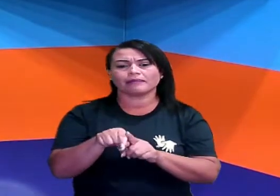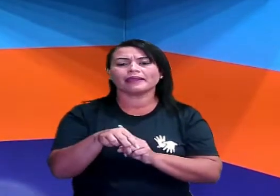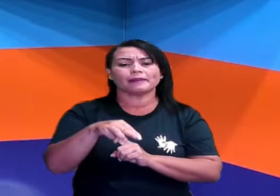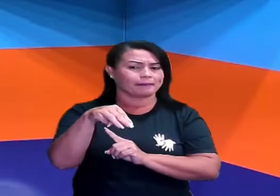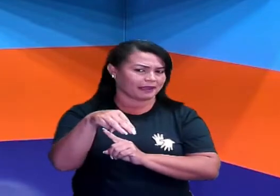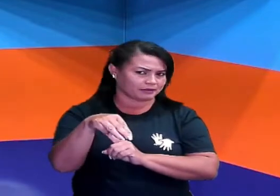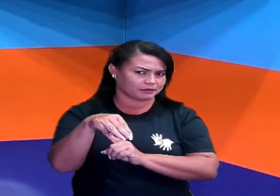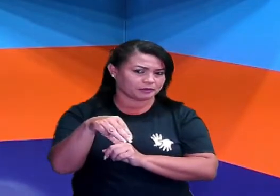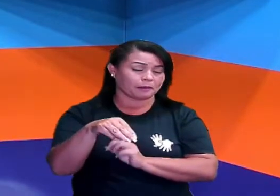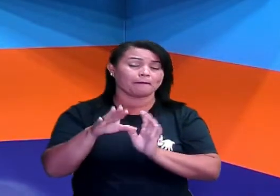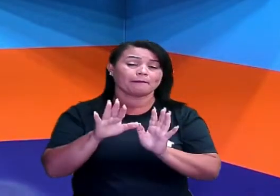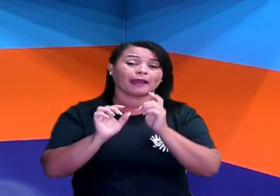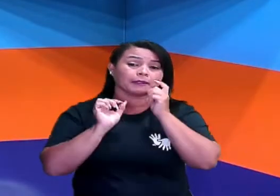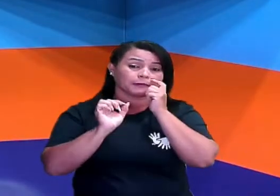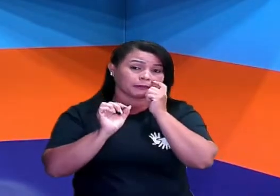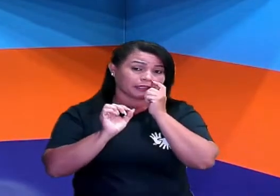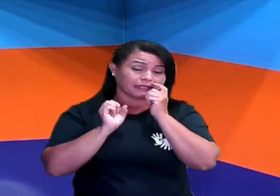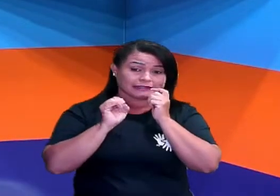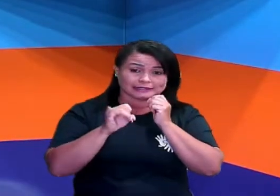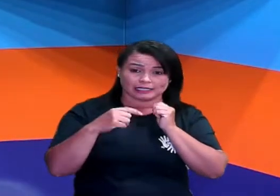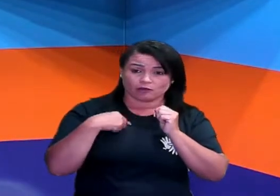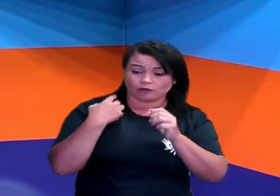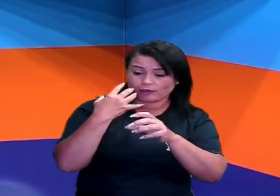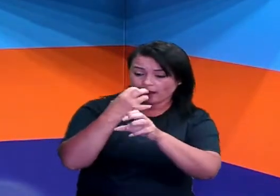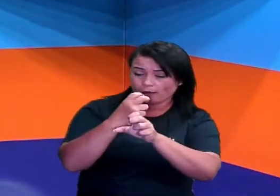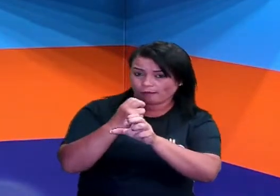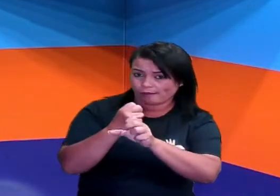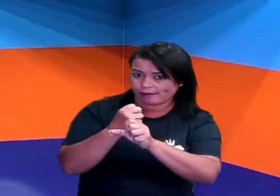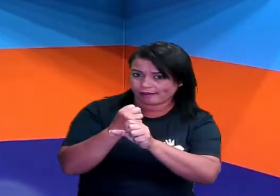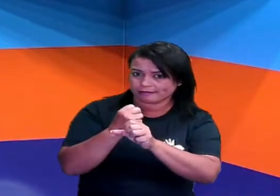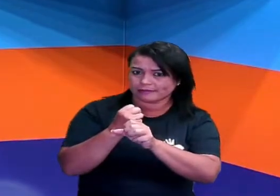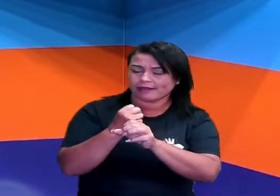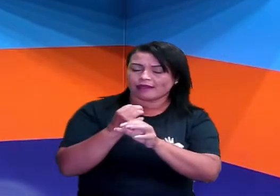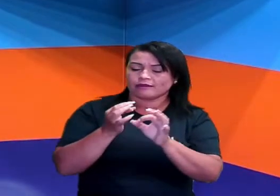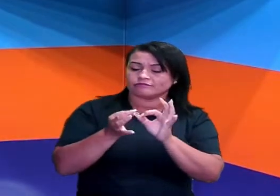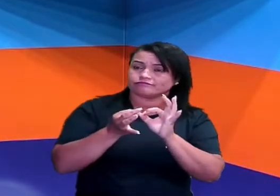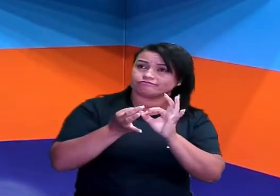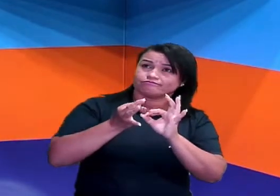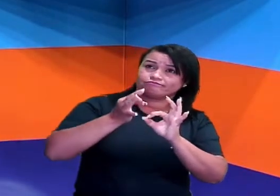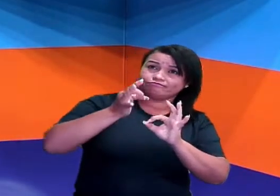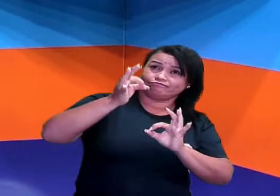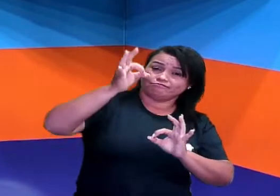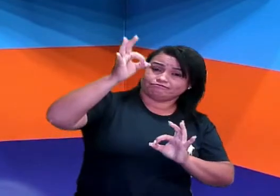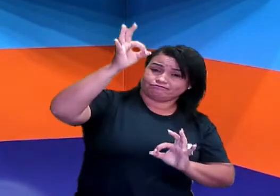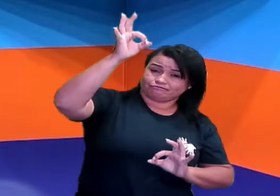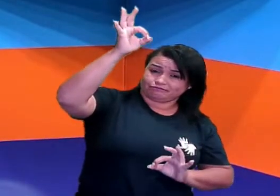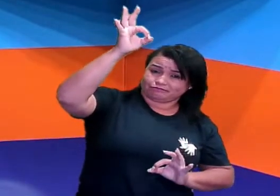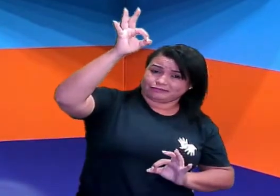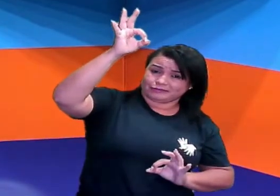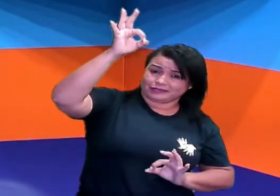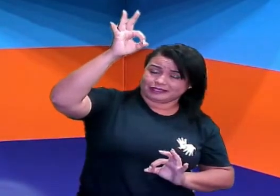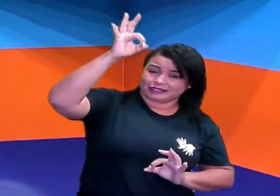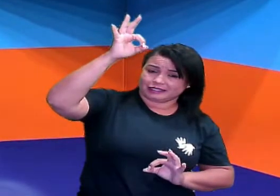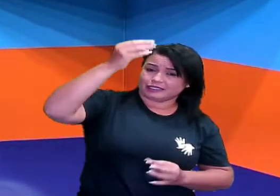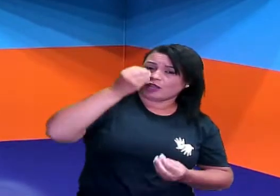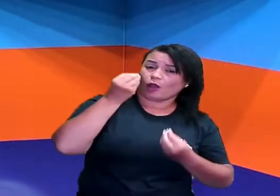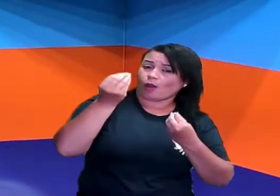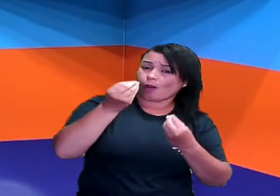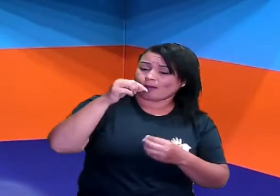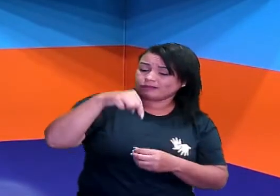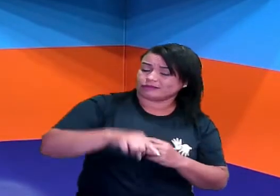também. Porém, se eu for calcular a distância da Terra para o Sol, e aí?